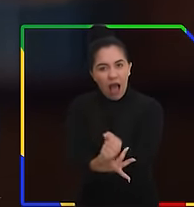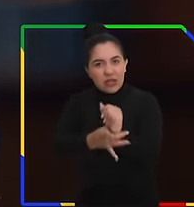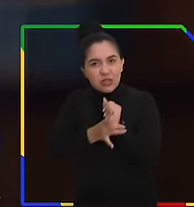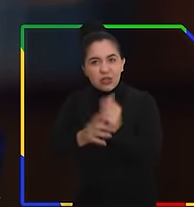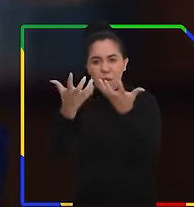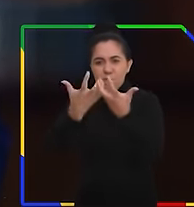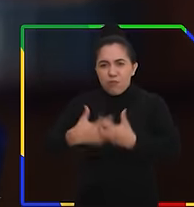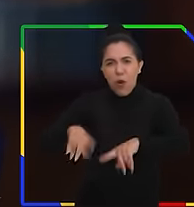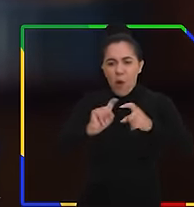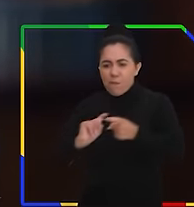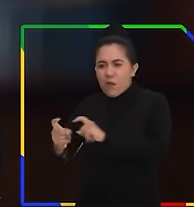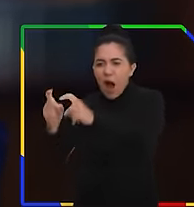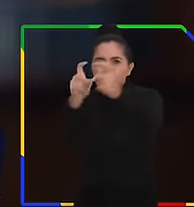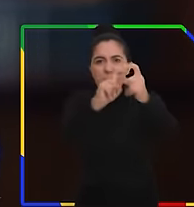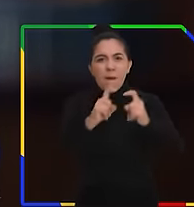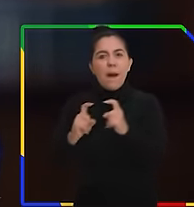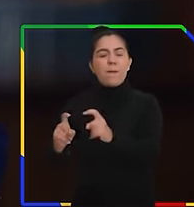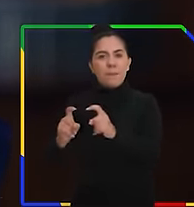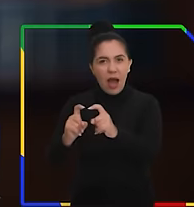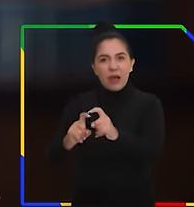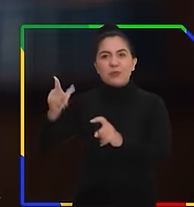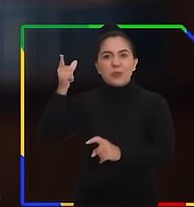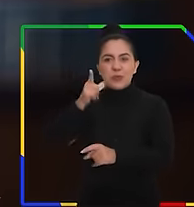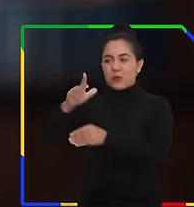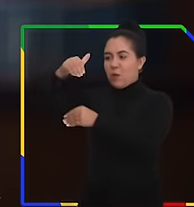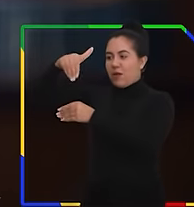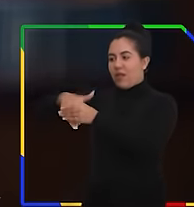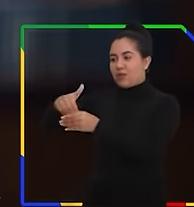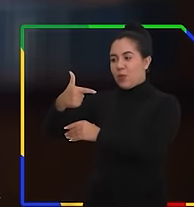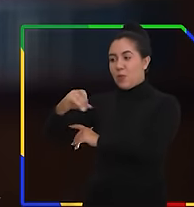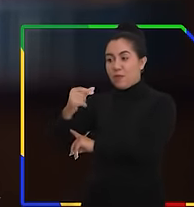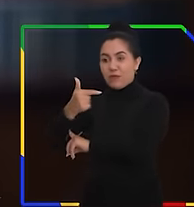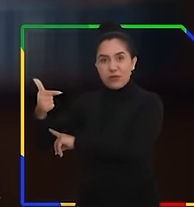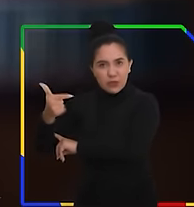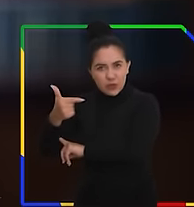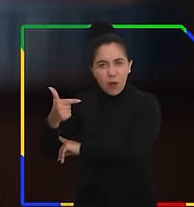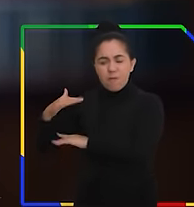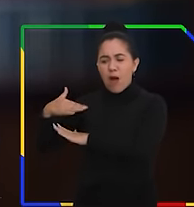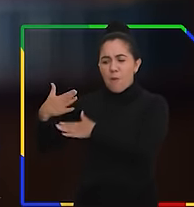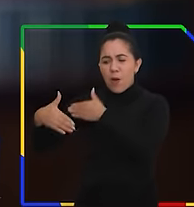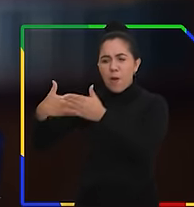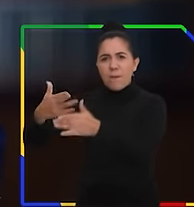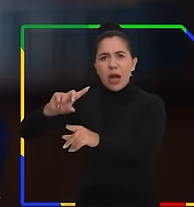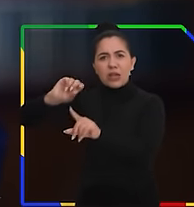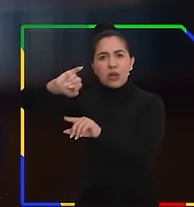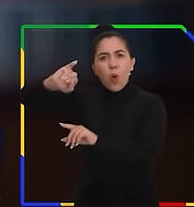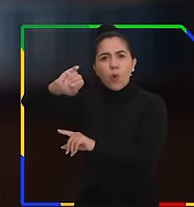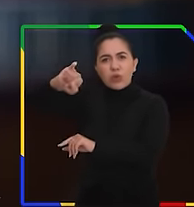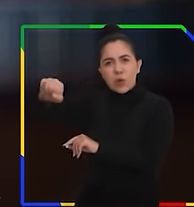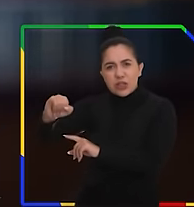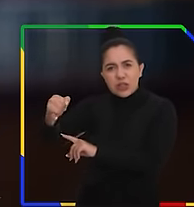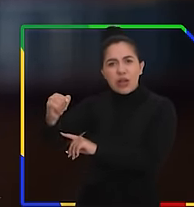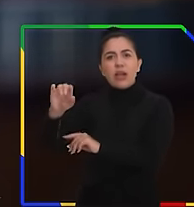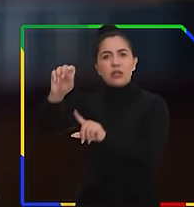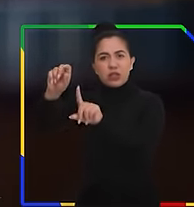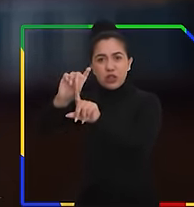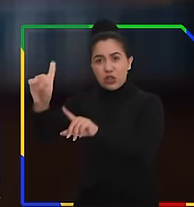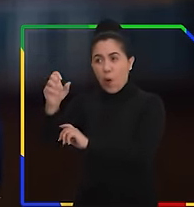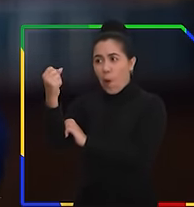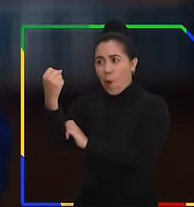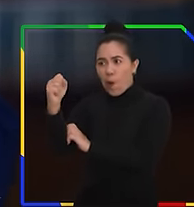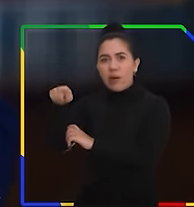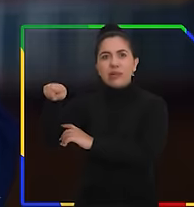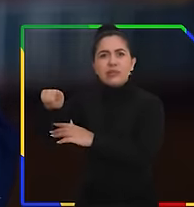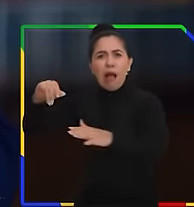aliança para garantir a governabilidade do país após as eleições de 2022. Foi assim no 8 de janeiro de